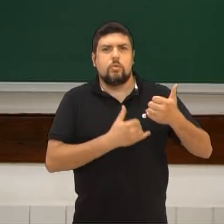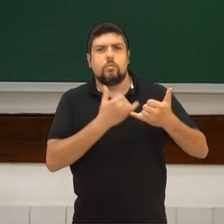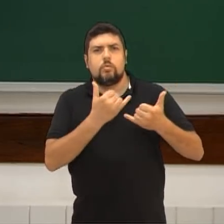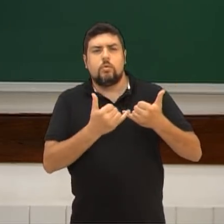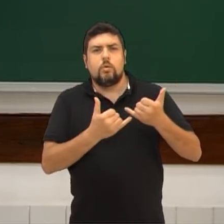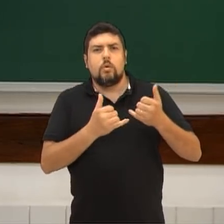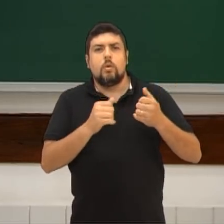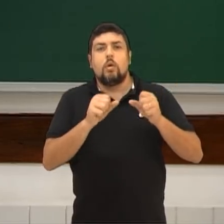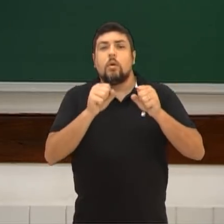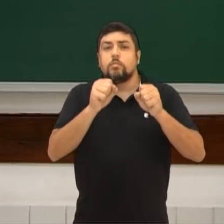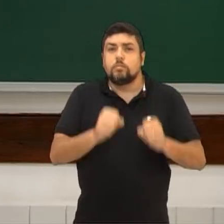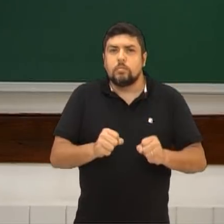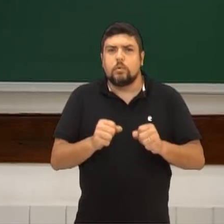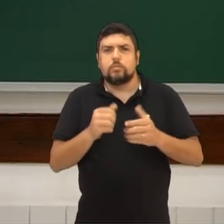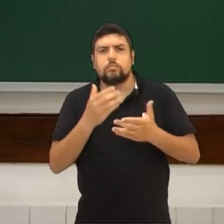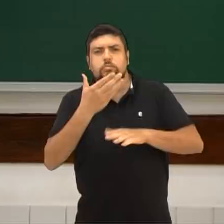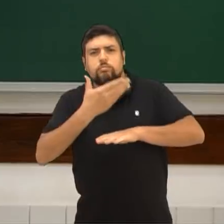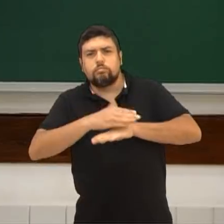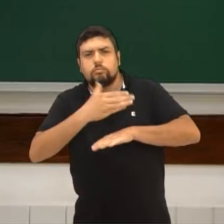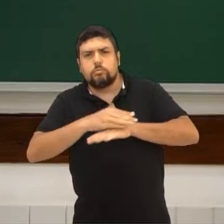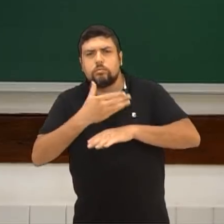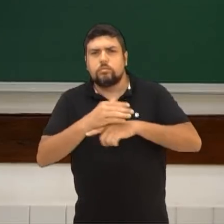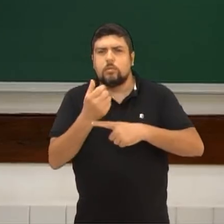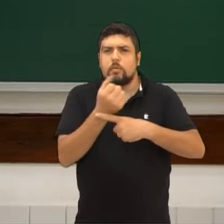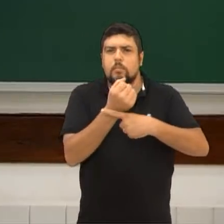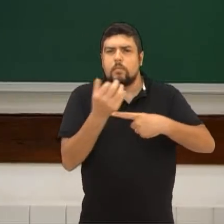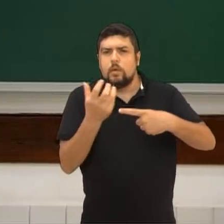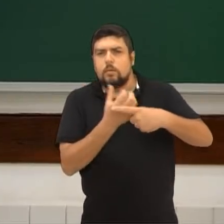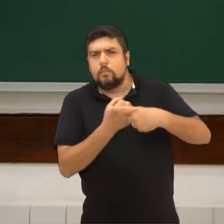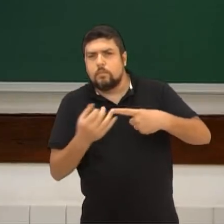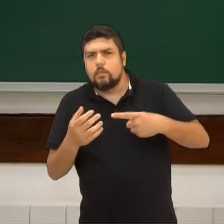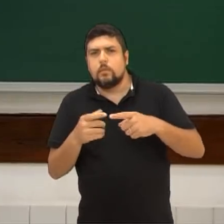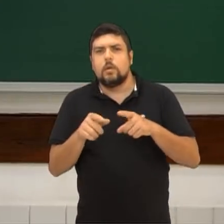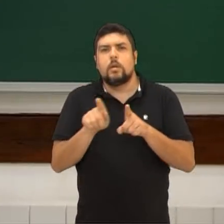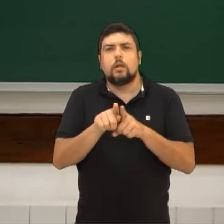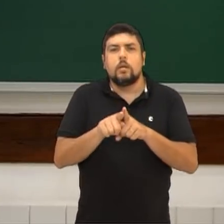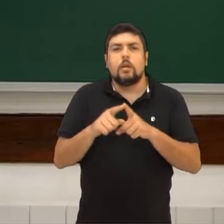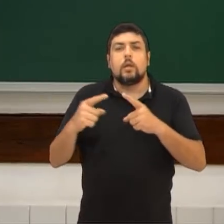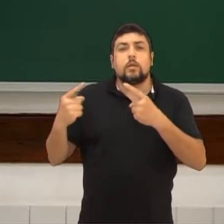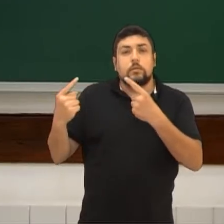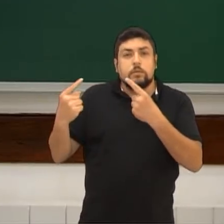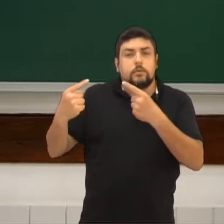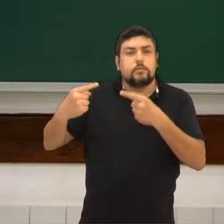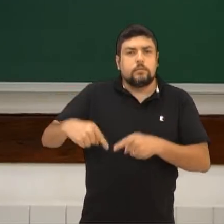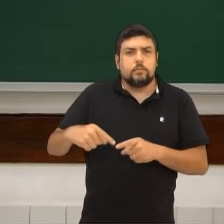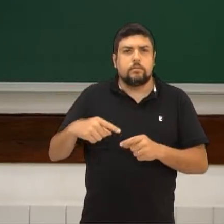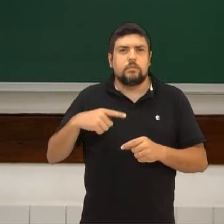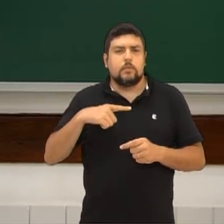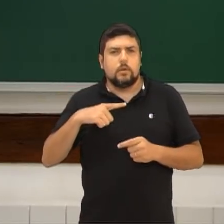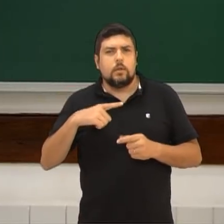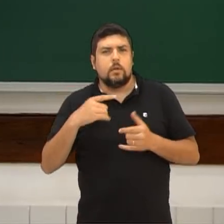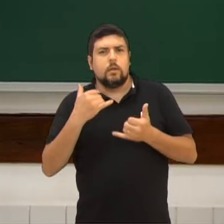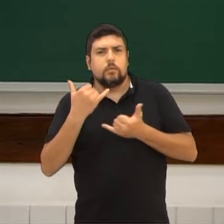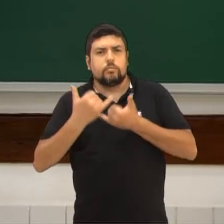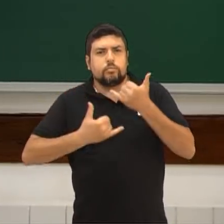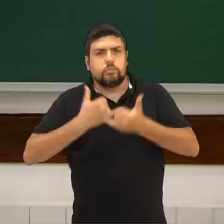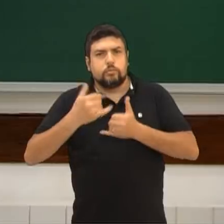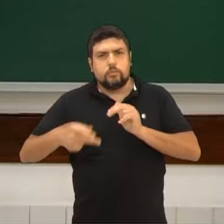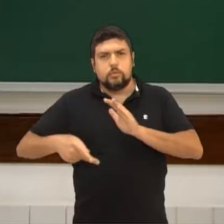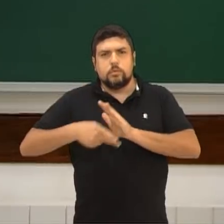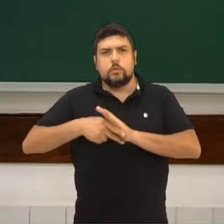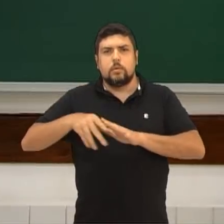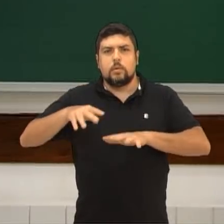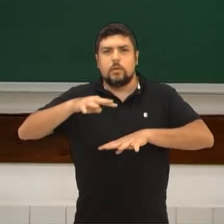você pode brincar com razão, proporção, identificar desafios, tem algumas brincadeiras matemáticas,